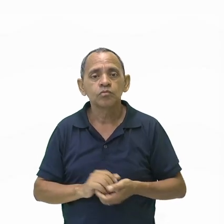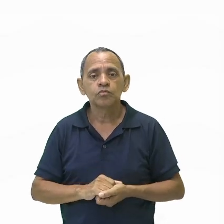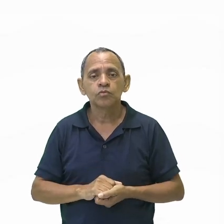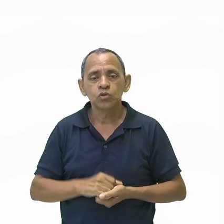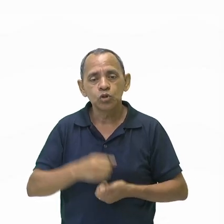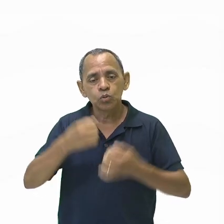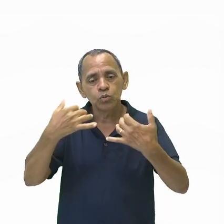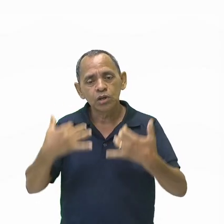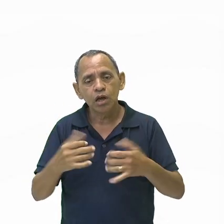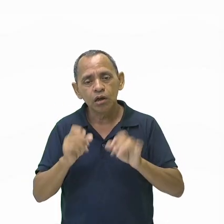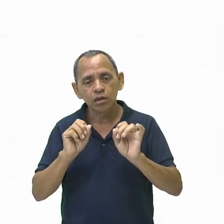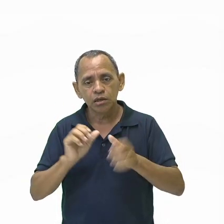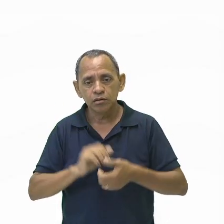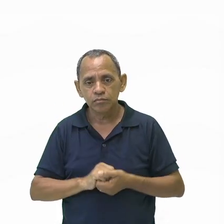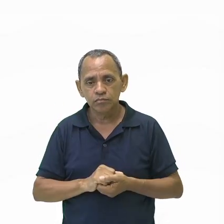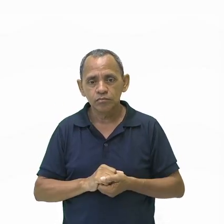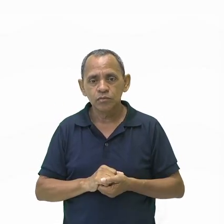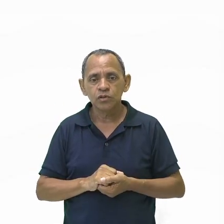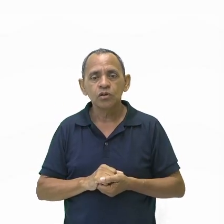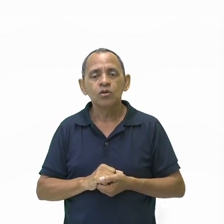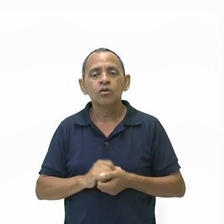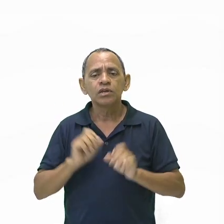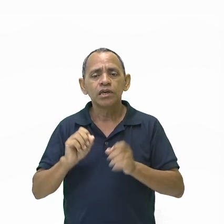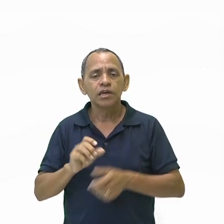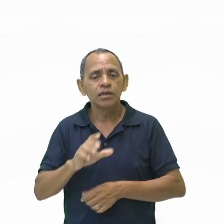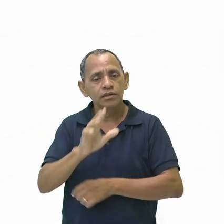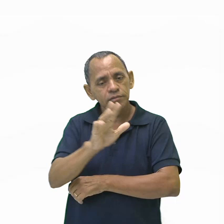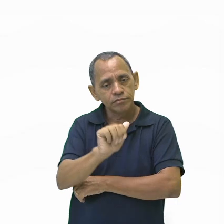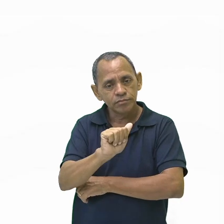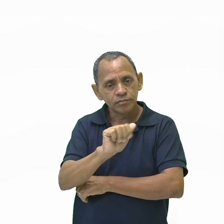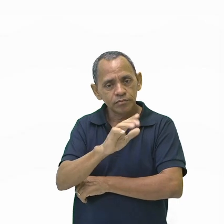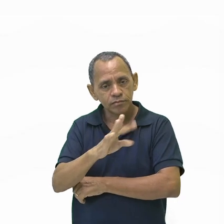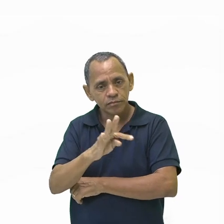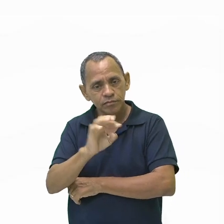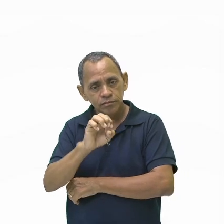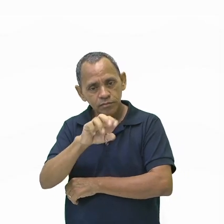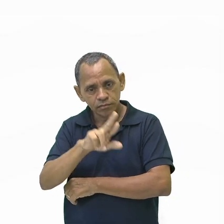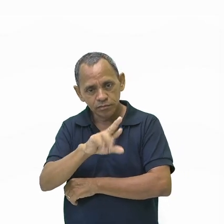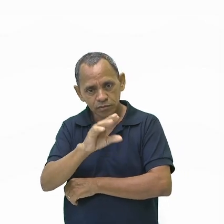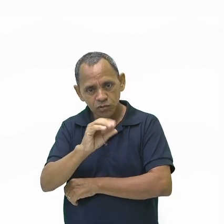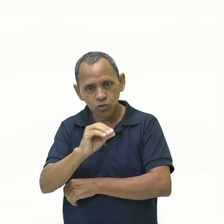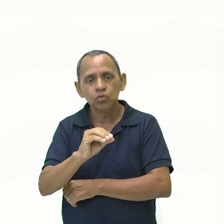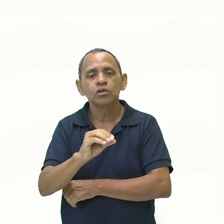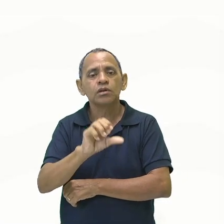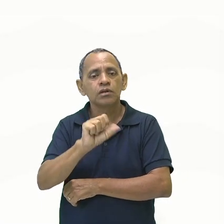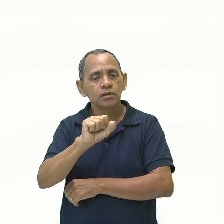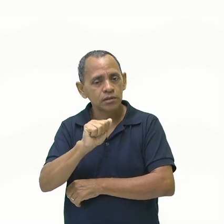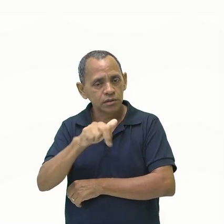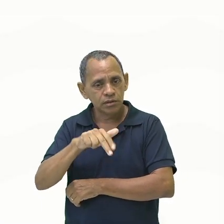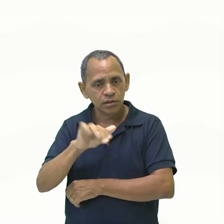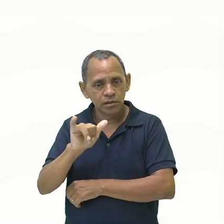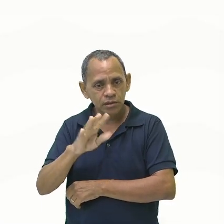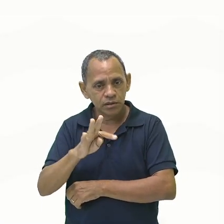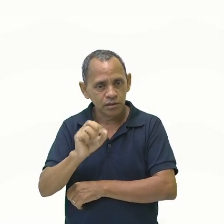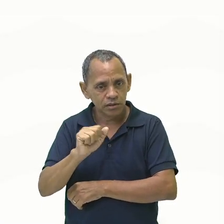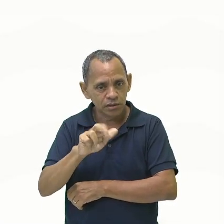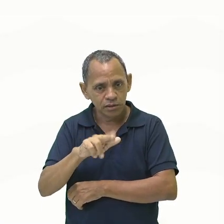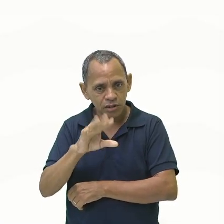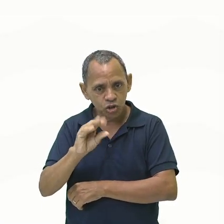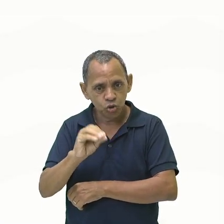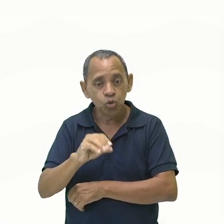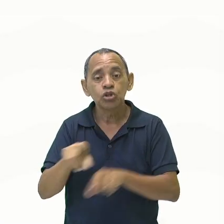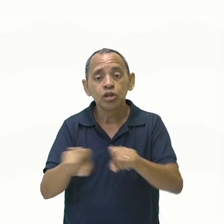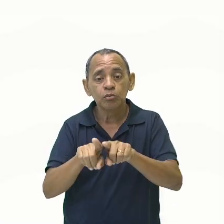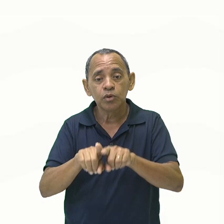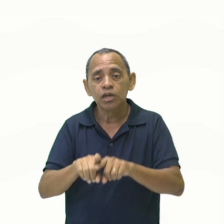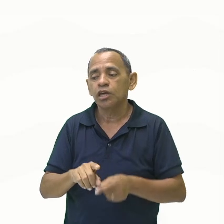aterro sanitário, o que é lixão a céu aberto e também o que são os aterros controlados. Os lixões a céu aberto são aquelas